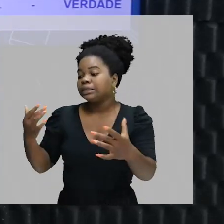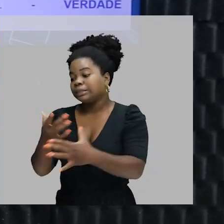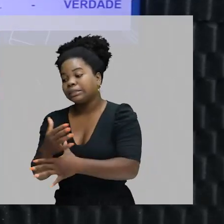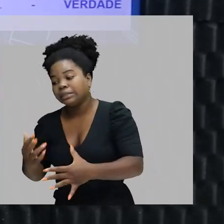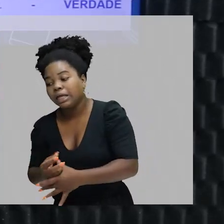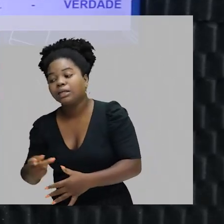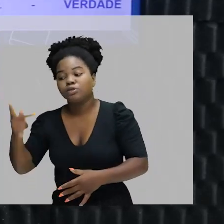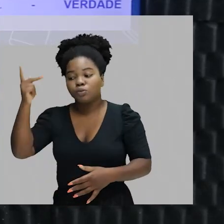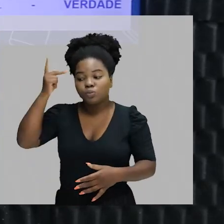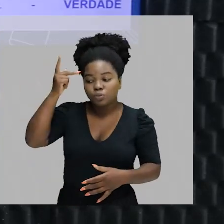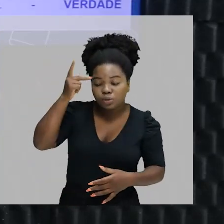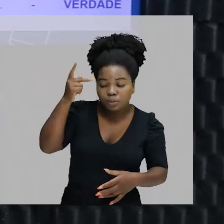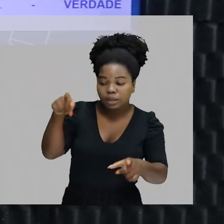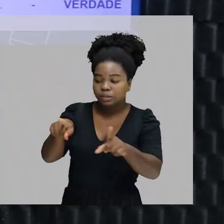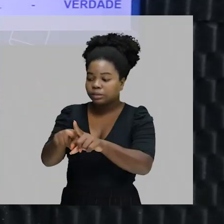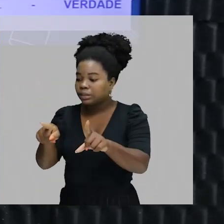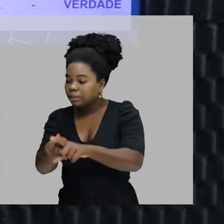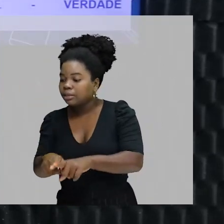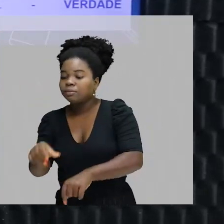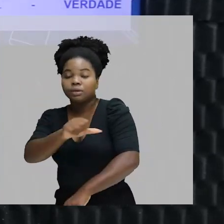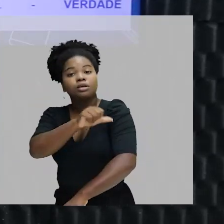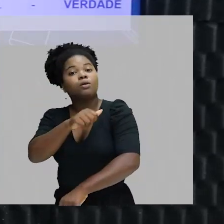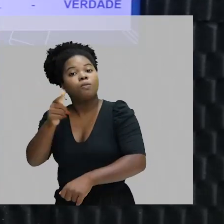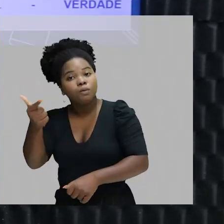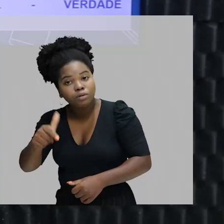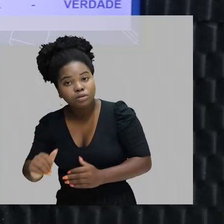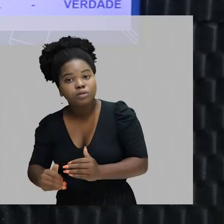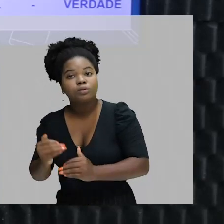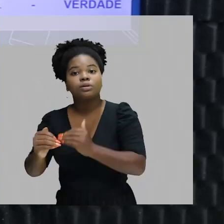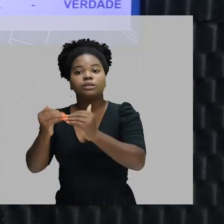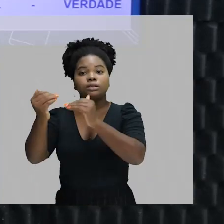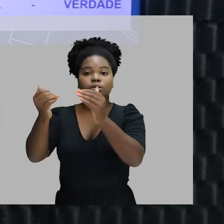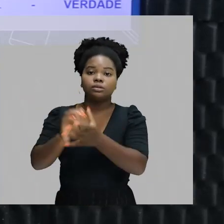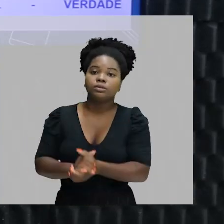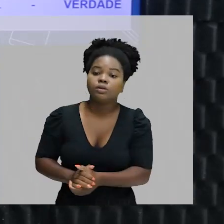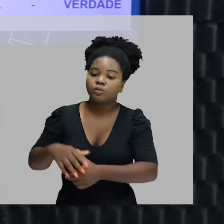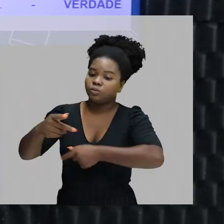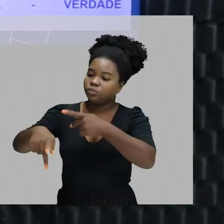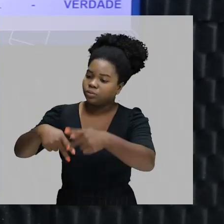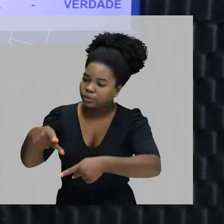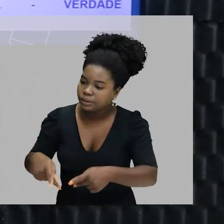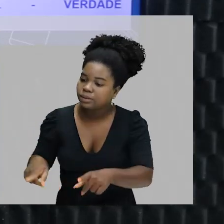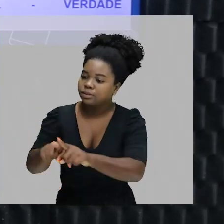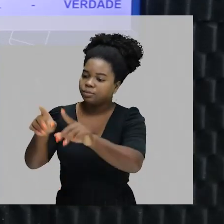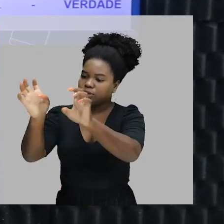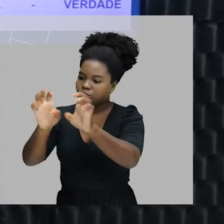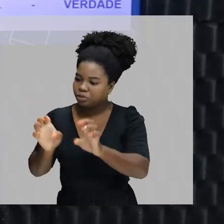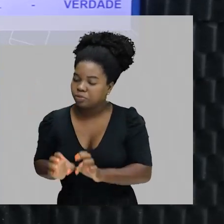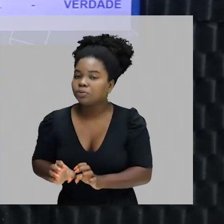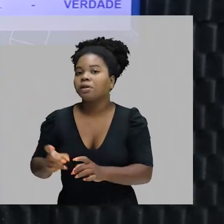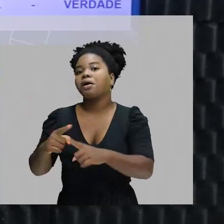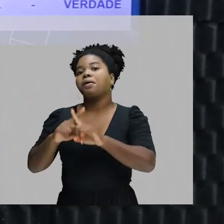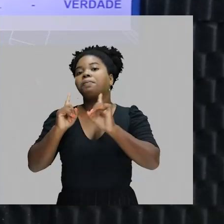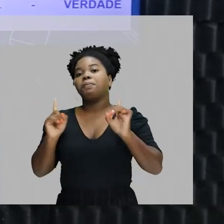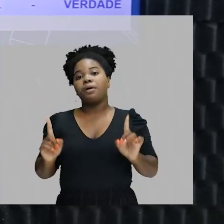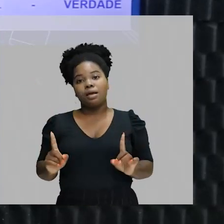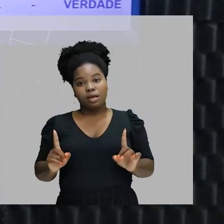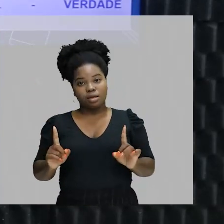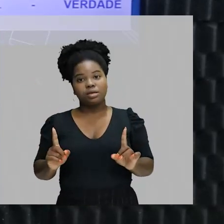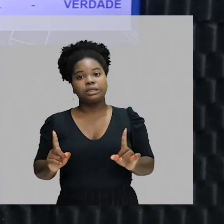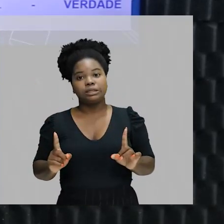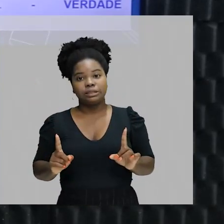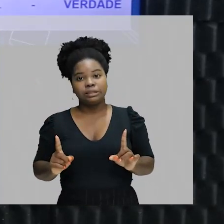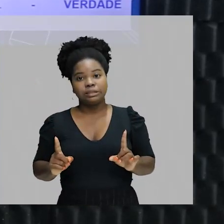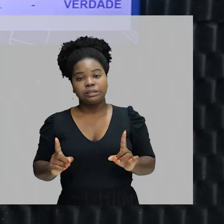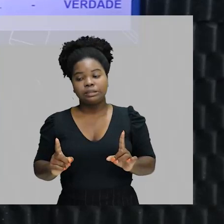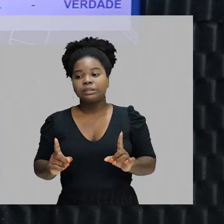Paulo, Rio de Janeiro, elas continuam a crescer, tanto em termos populacionais como de infraestrutura. Só que elas estão